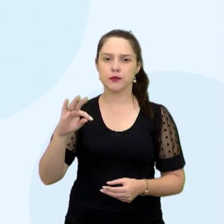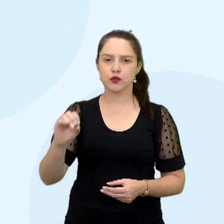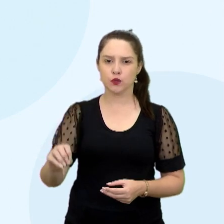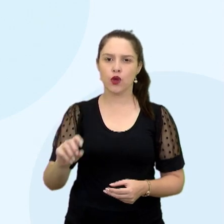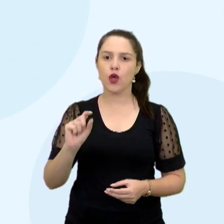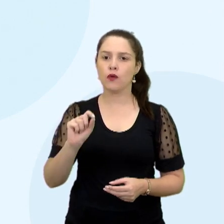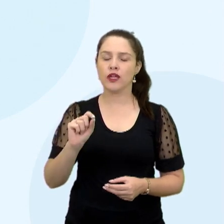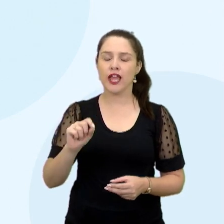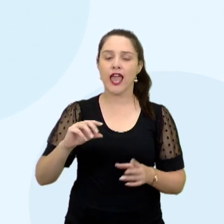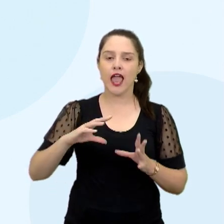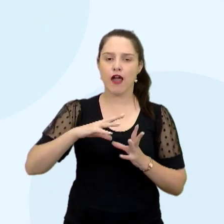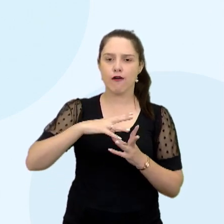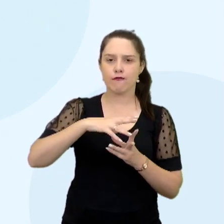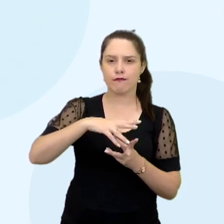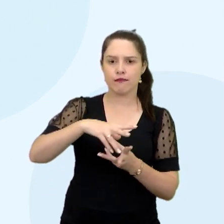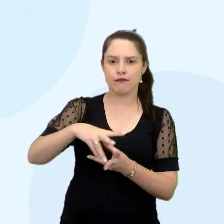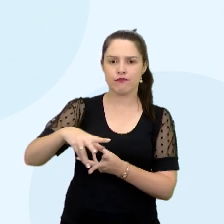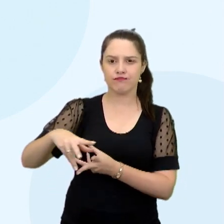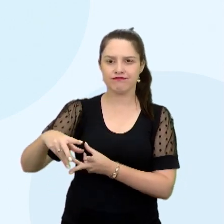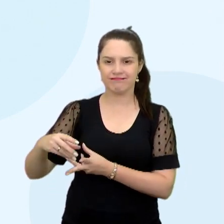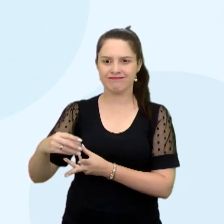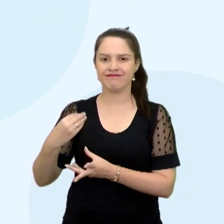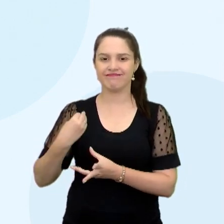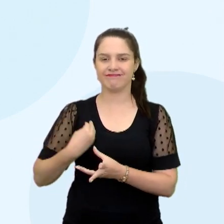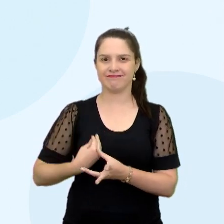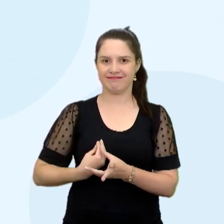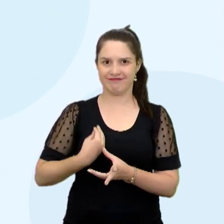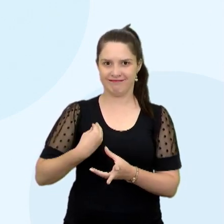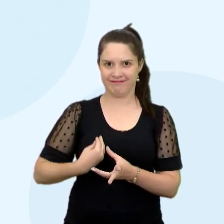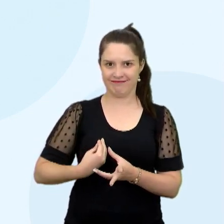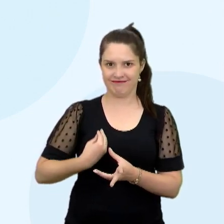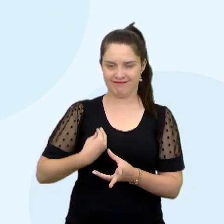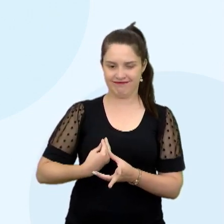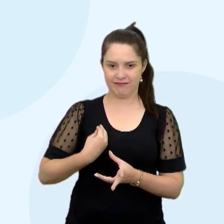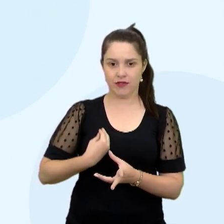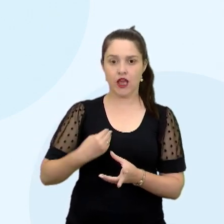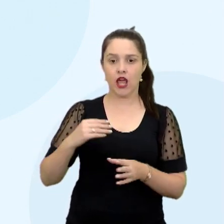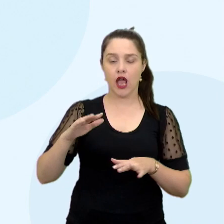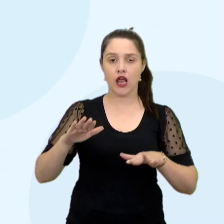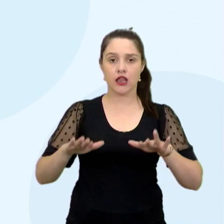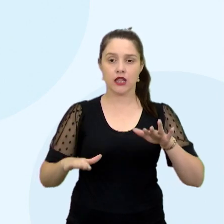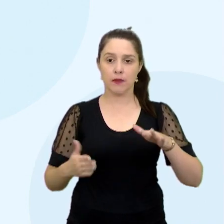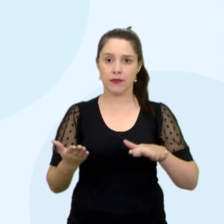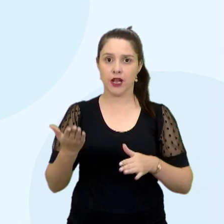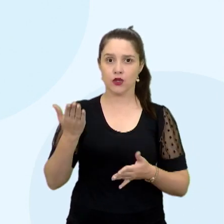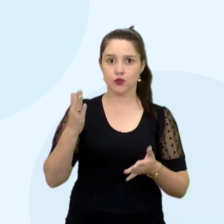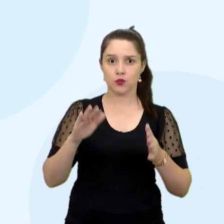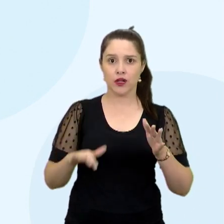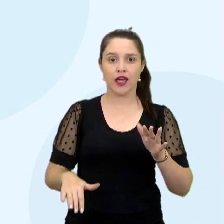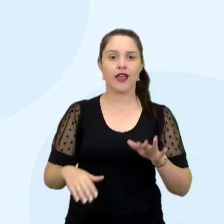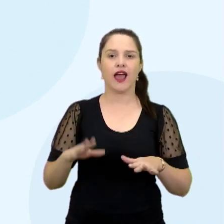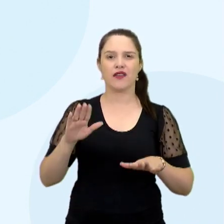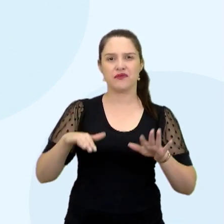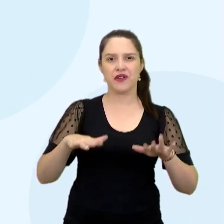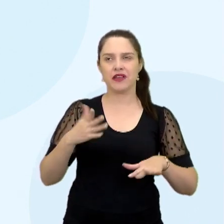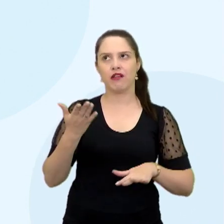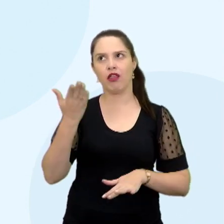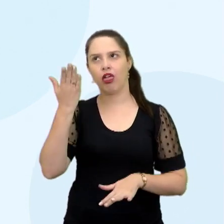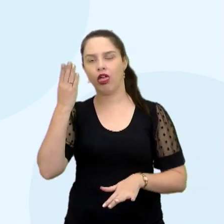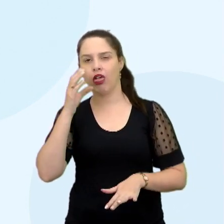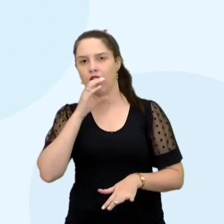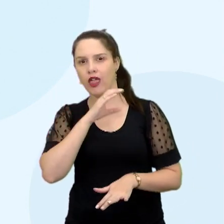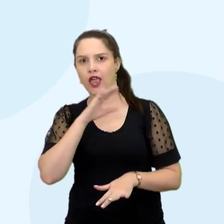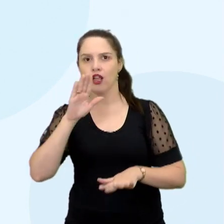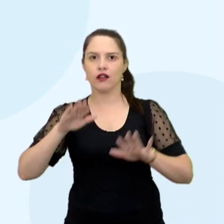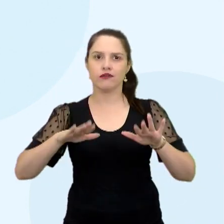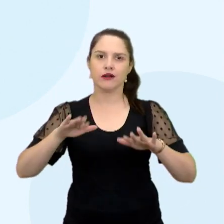inóspito, né, não poder ter nenhum ser vivo aí, até porque as temperaturas aí eram elevadíssimas. Então, logicamente,